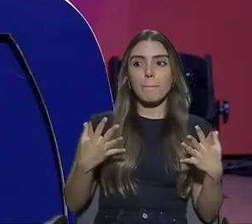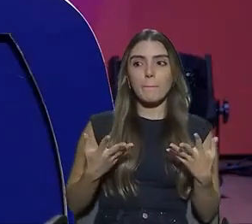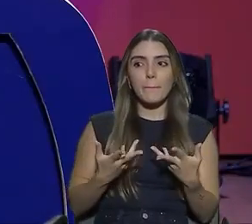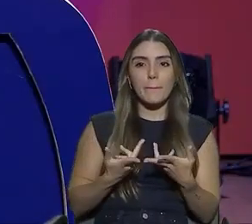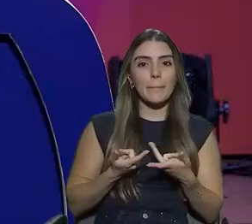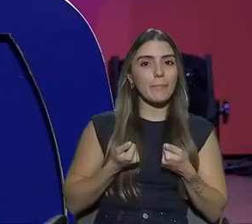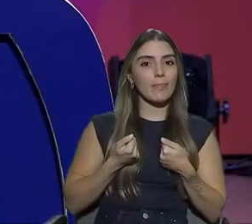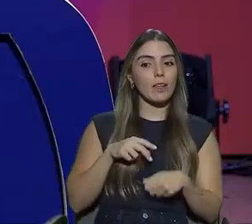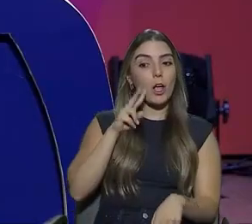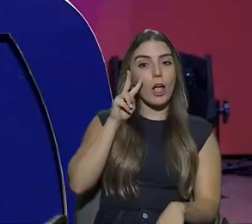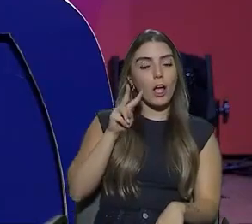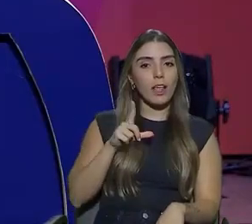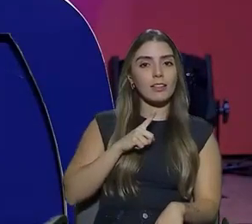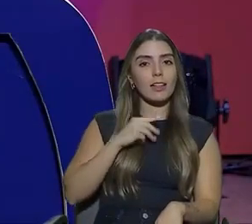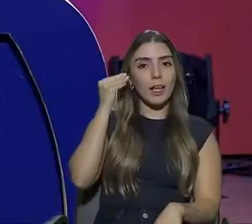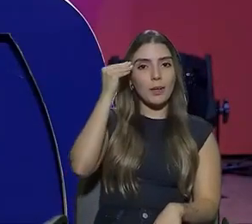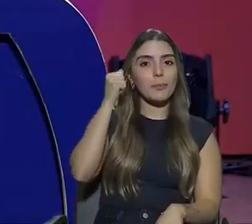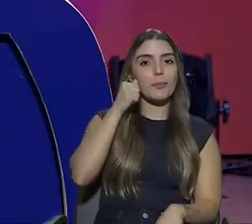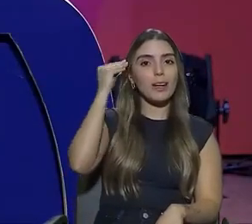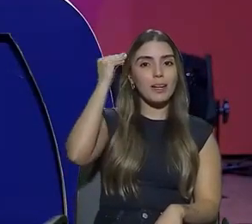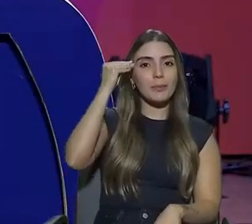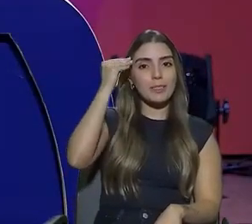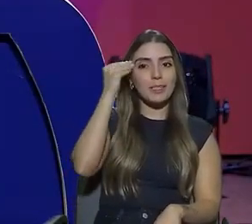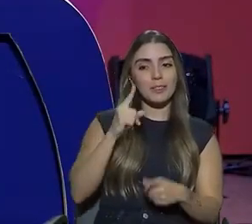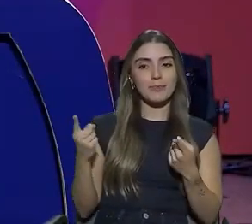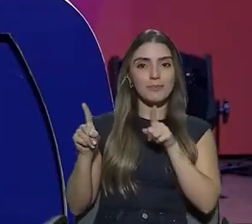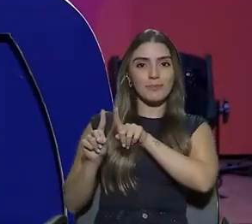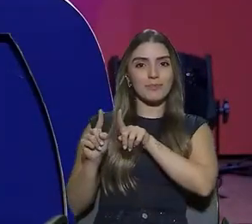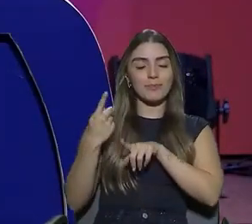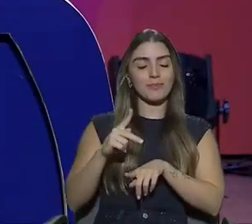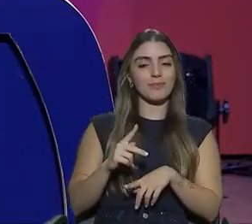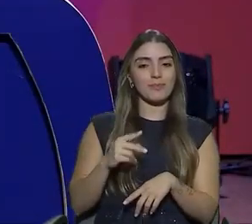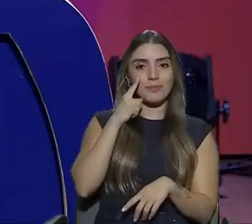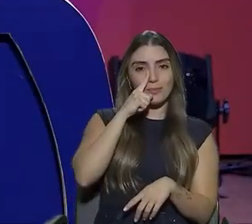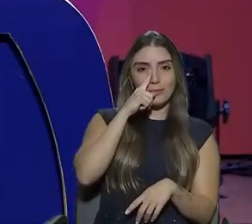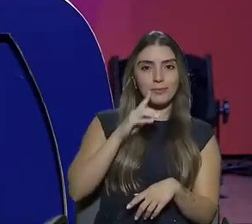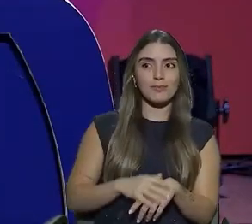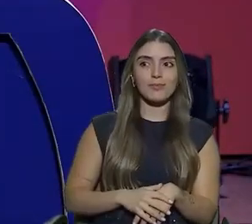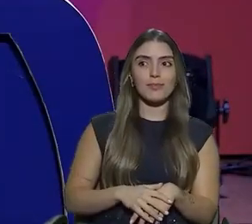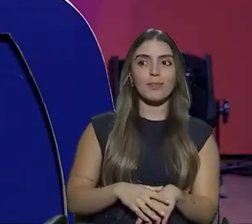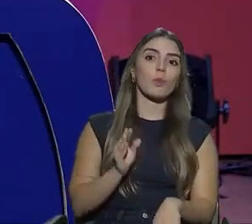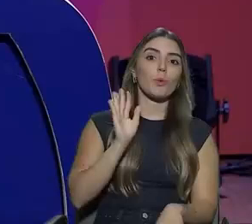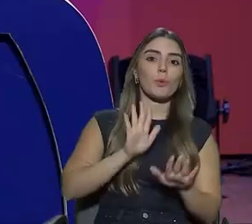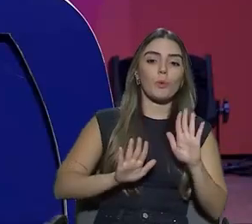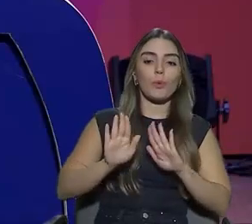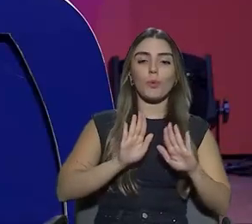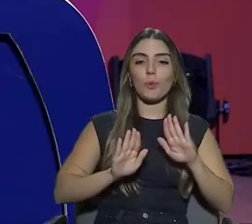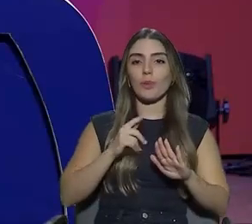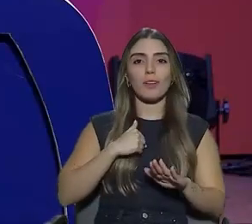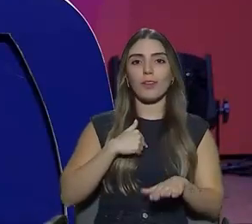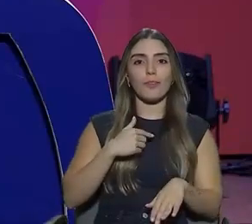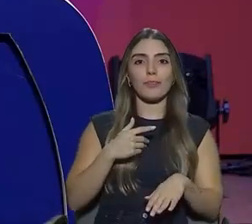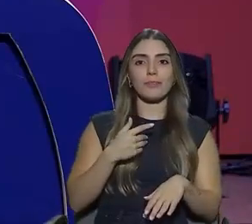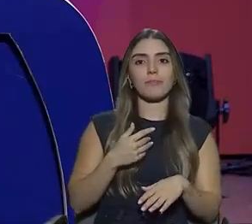tem uma psiquiatra do seu lado. Olha aí. Que perigo, hein? E vou cuidar para não ter atos falhos na minha fala.